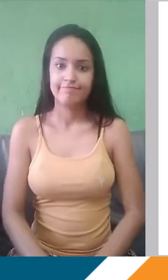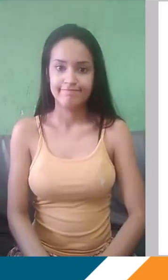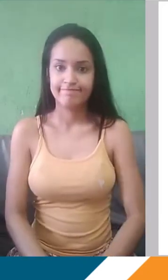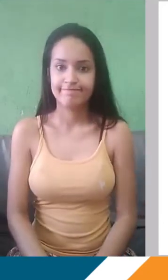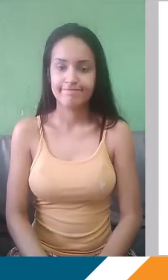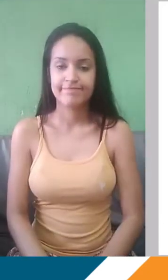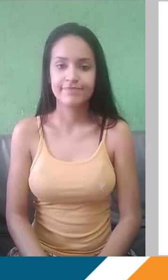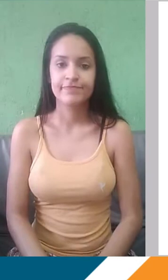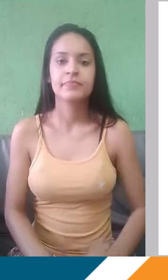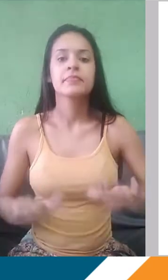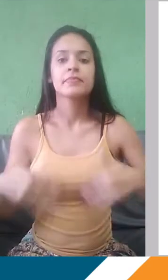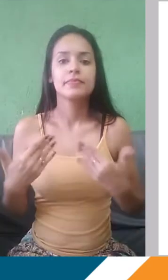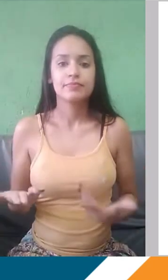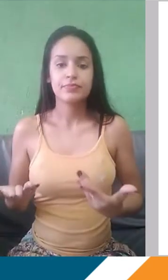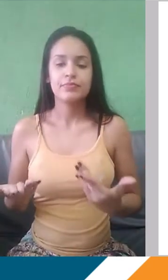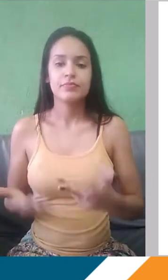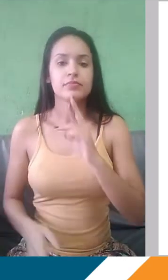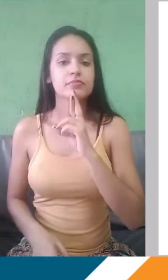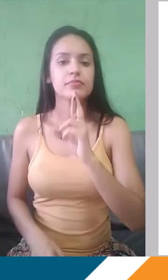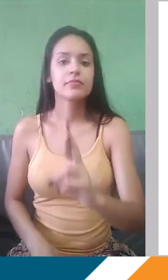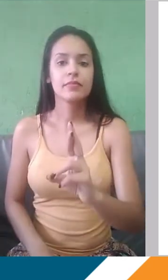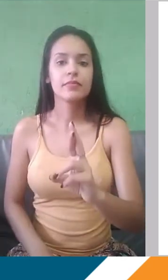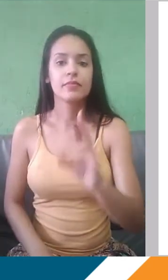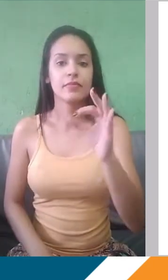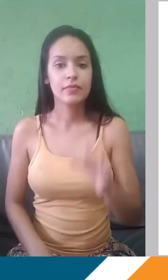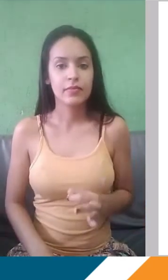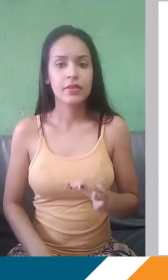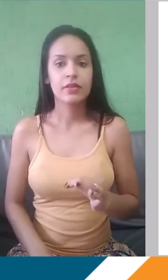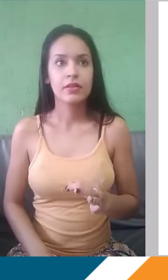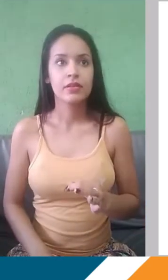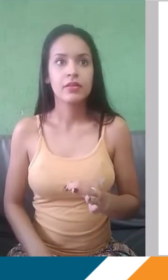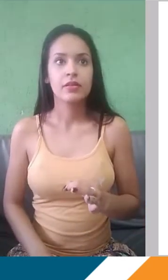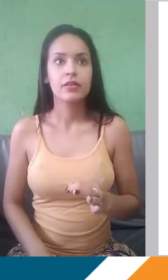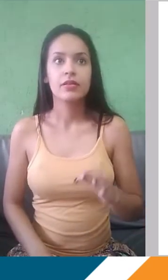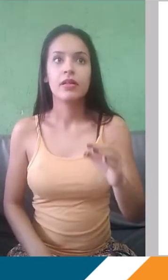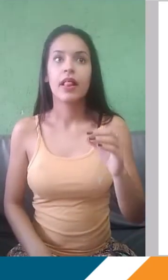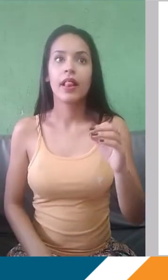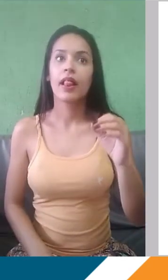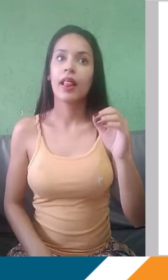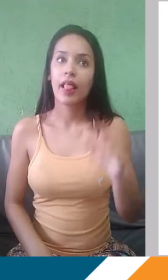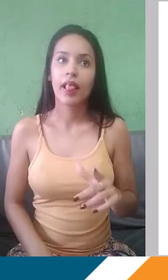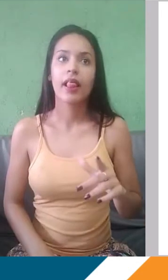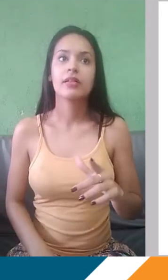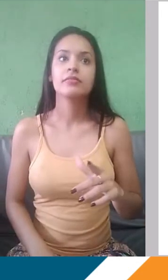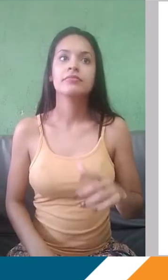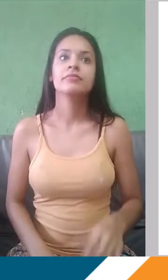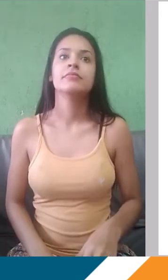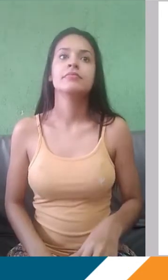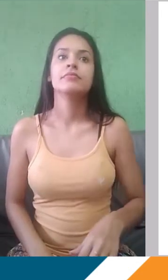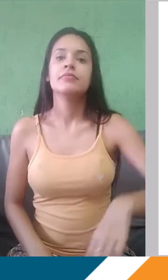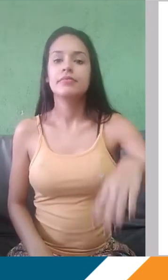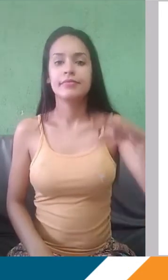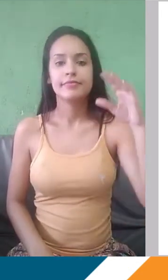humanidade. Logo, a alternativa que melhor traduz essa metaforização é a letra D. As demais alternativas